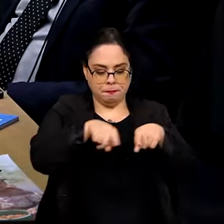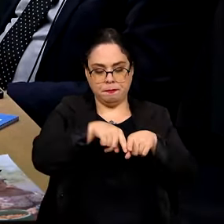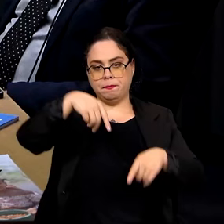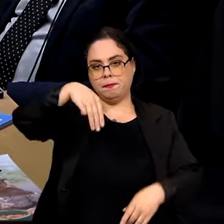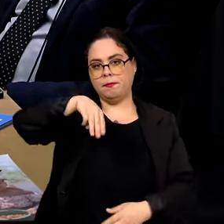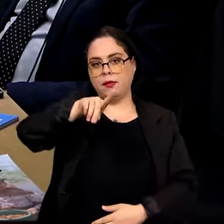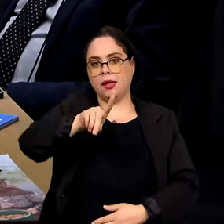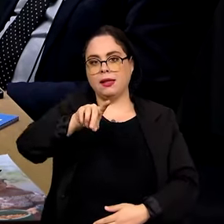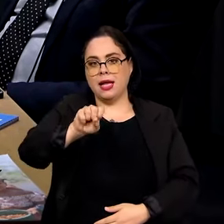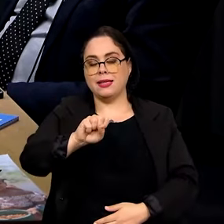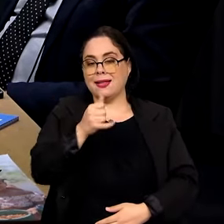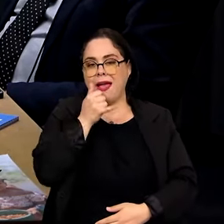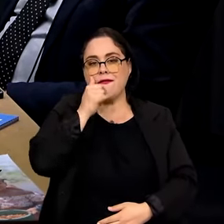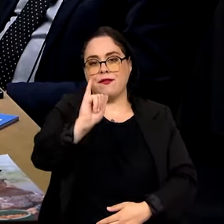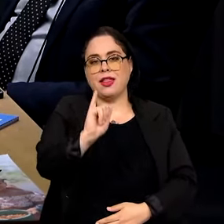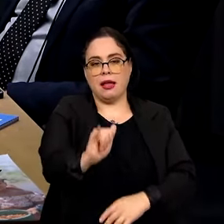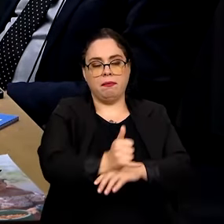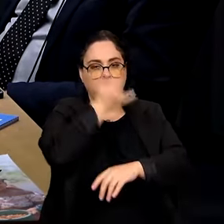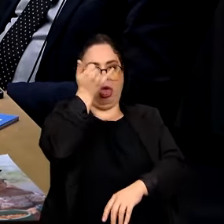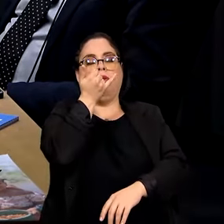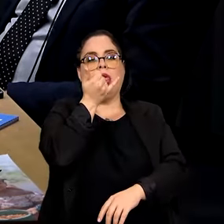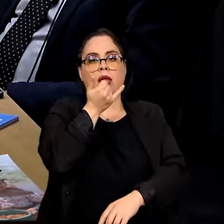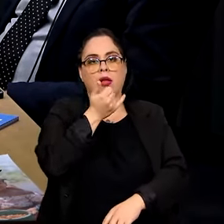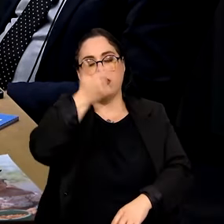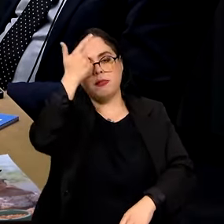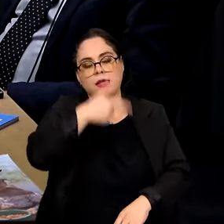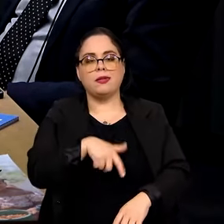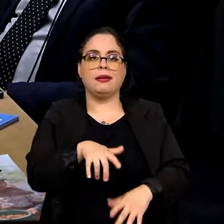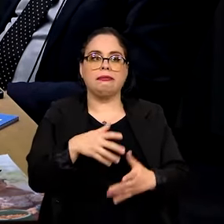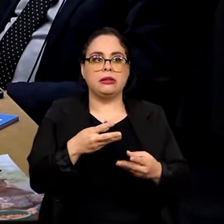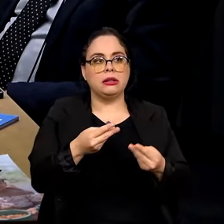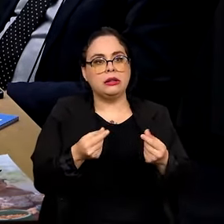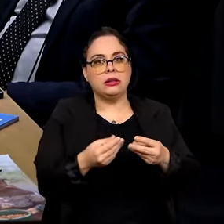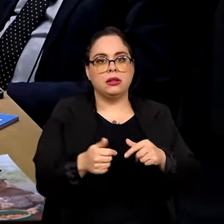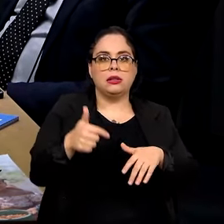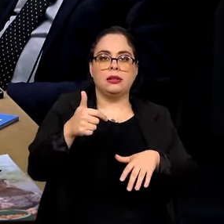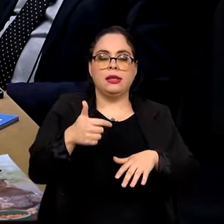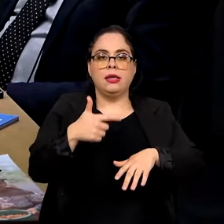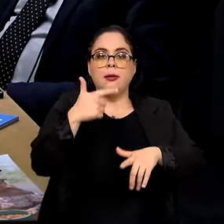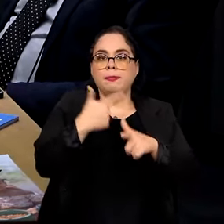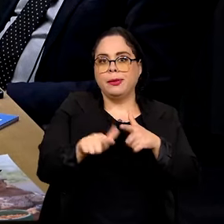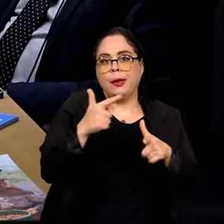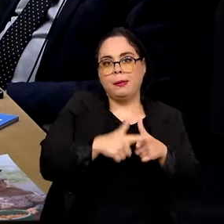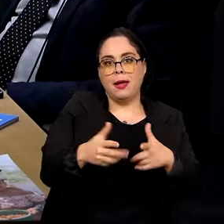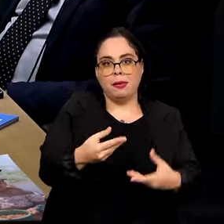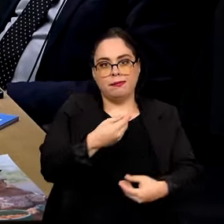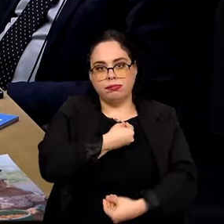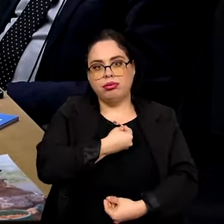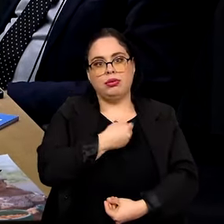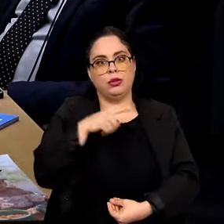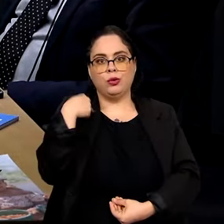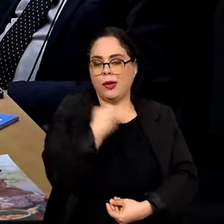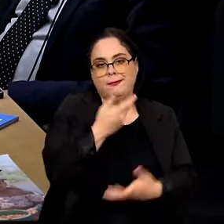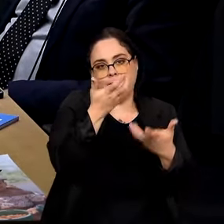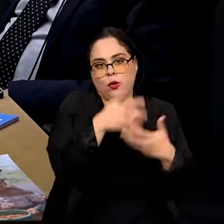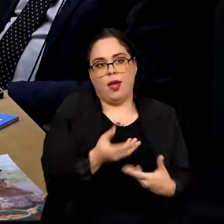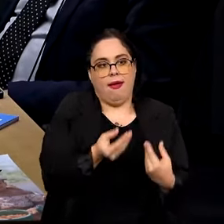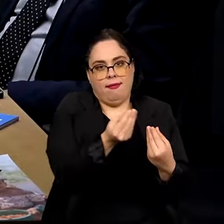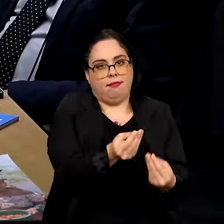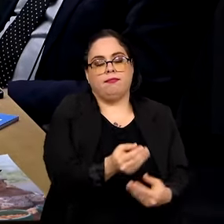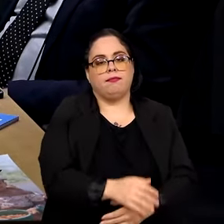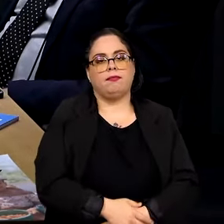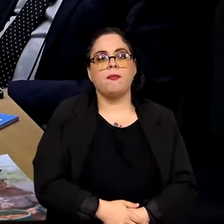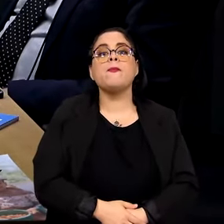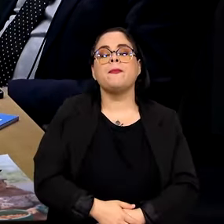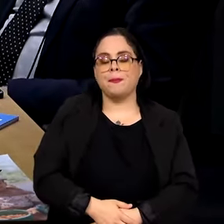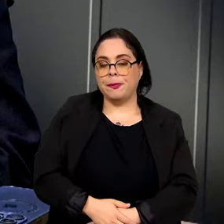MDS para que elas não sejam enganadas para que elas não acabem caindo em alguma situação que nem elas e nem a gente quer